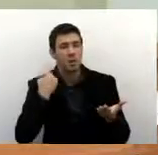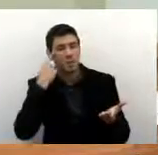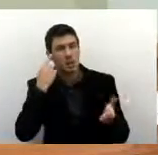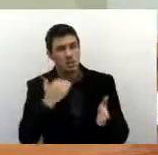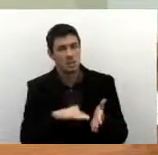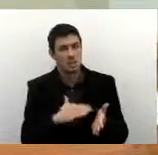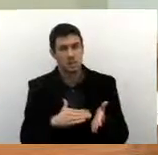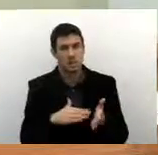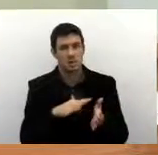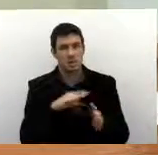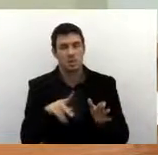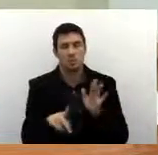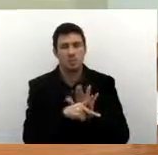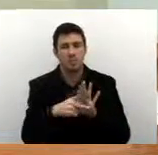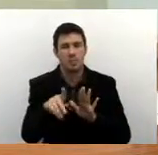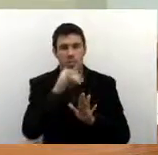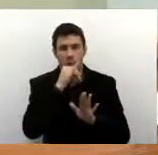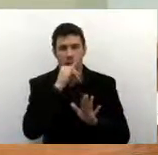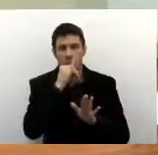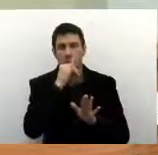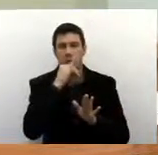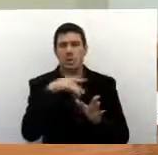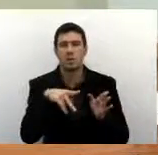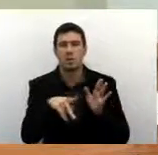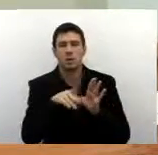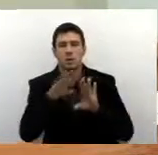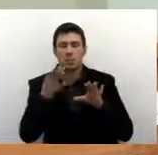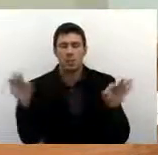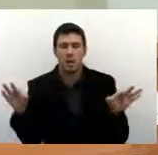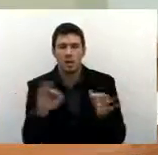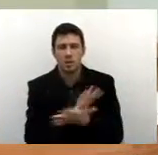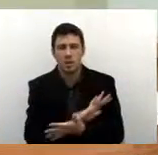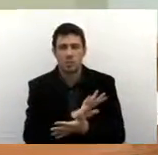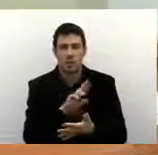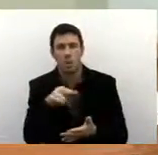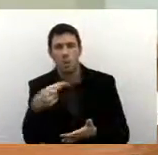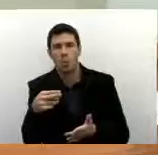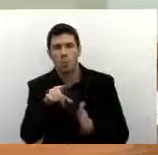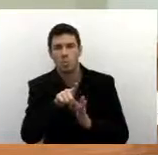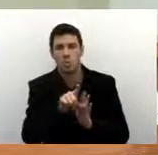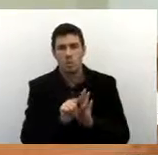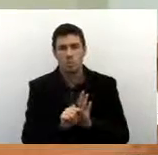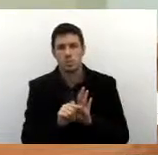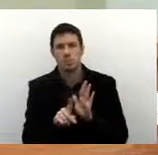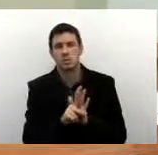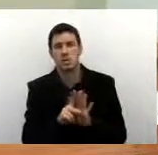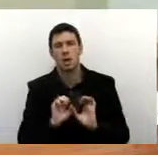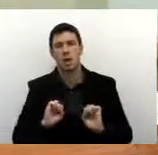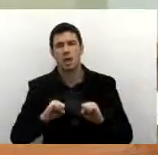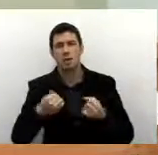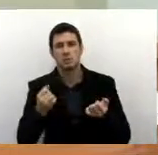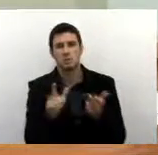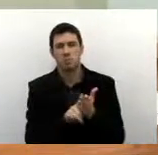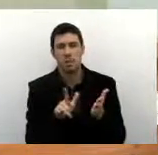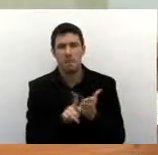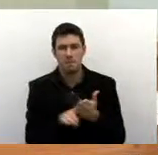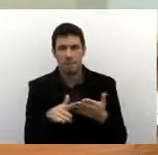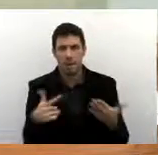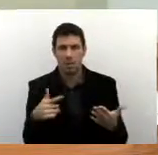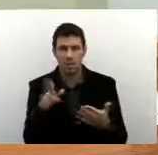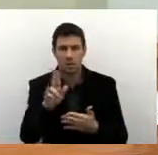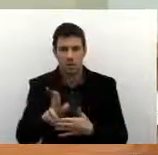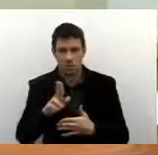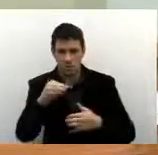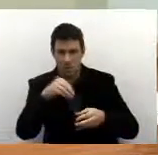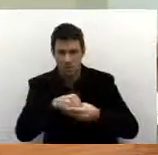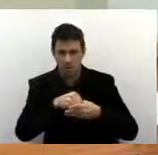secretaria no termo modernização para acabar ou reduzir a ação de papel que é utilizado entre a